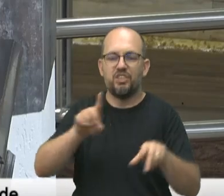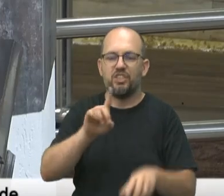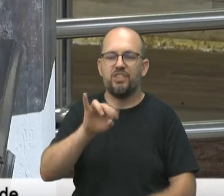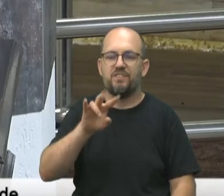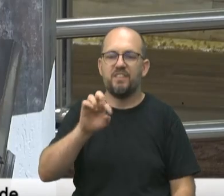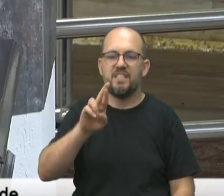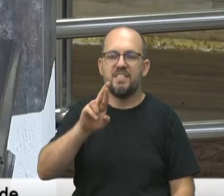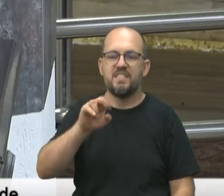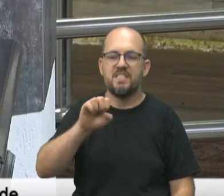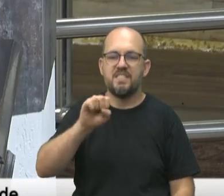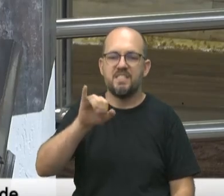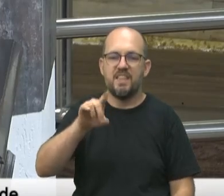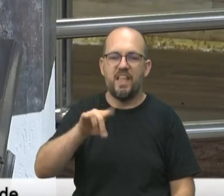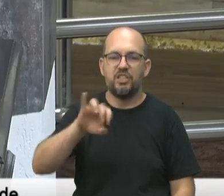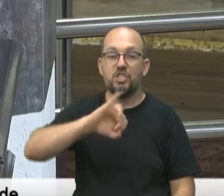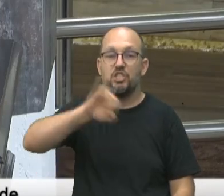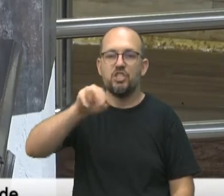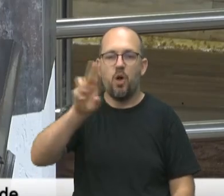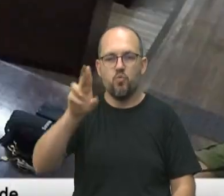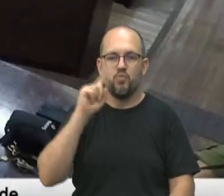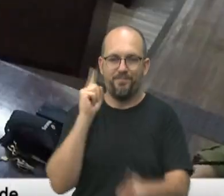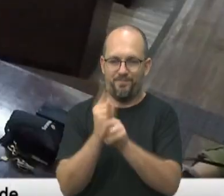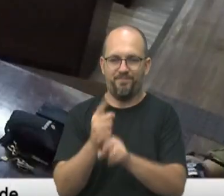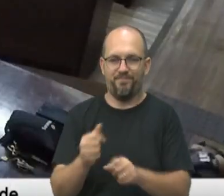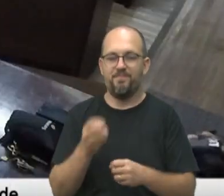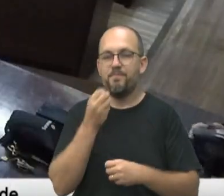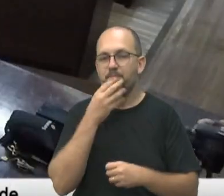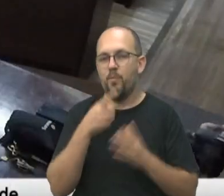nosso trabalho. Obrigado.